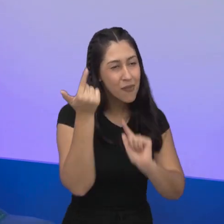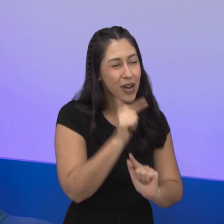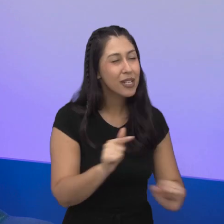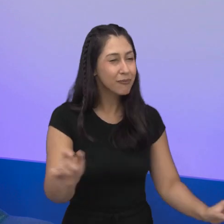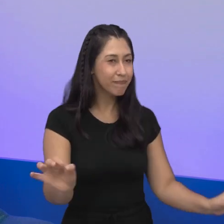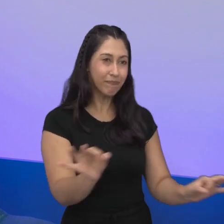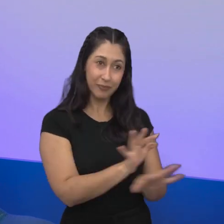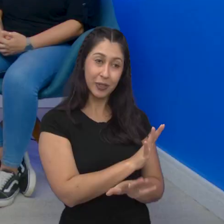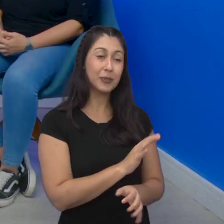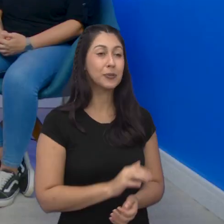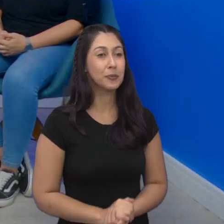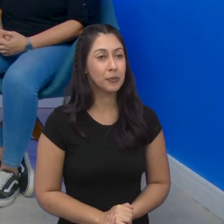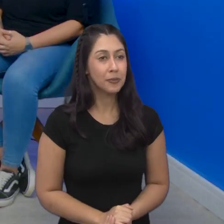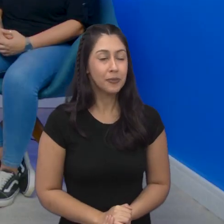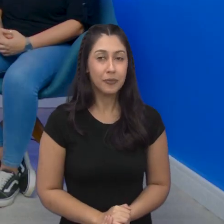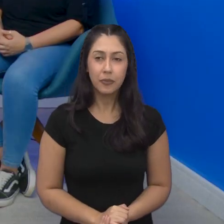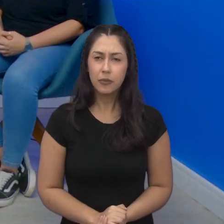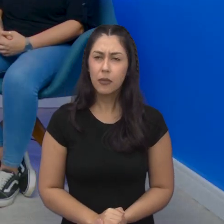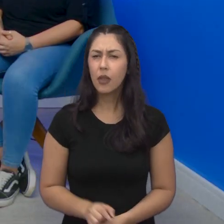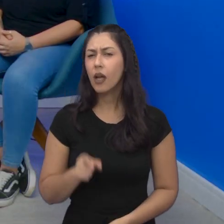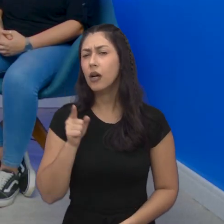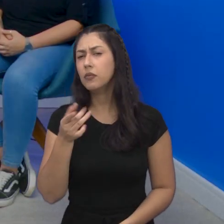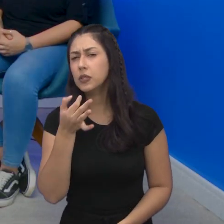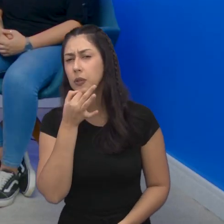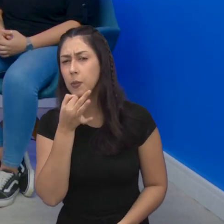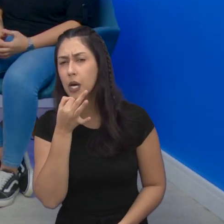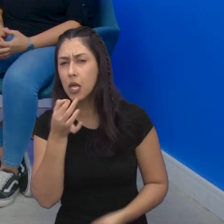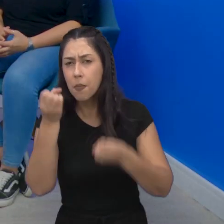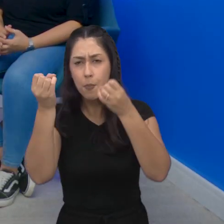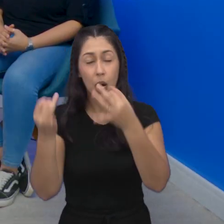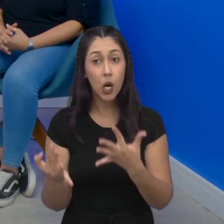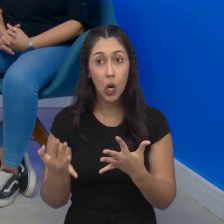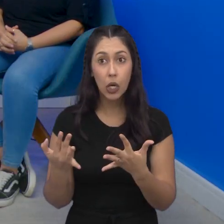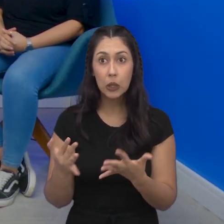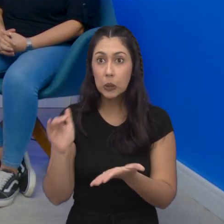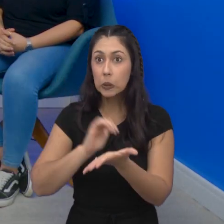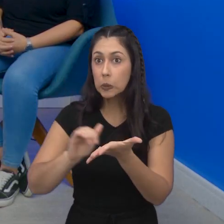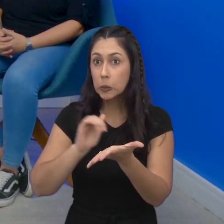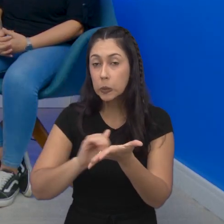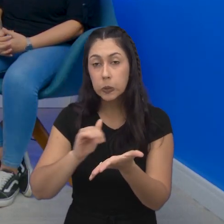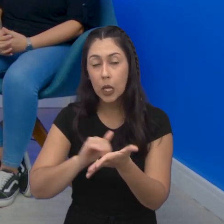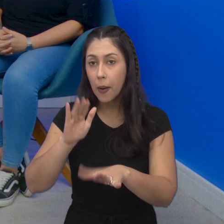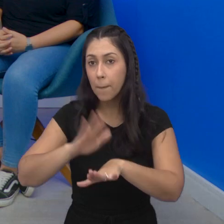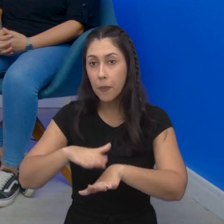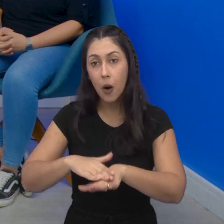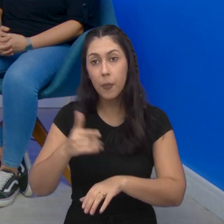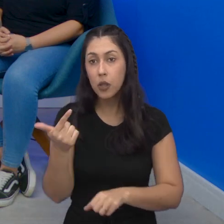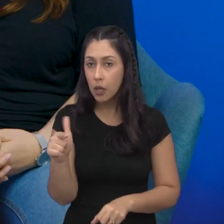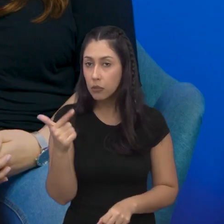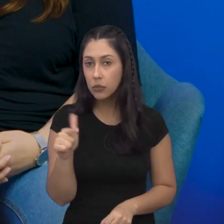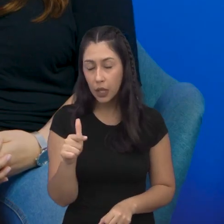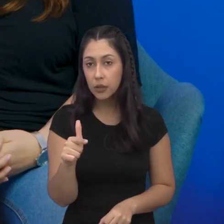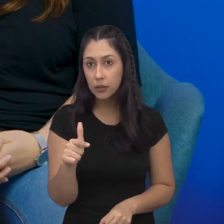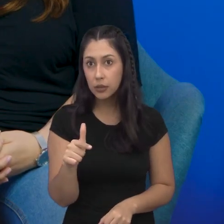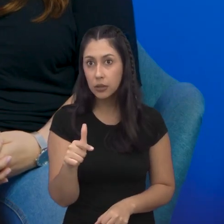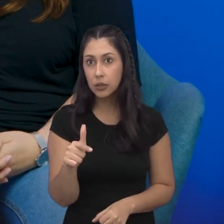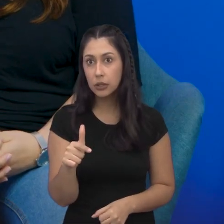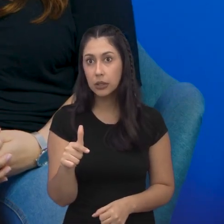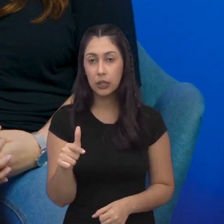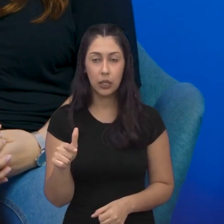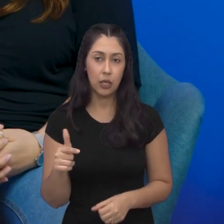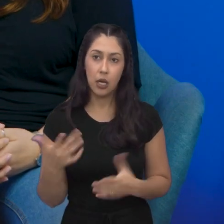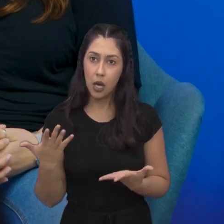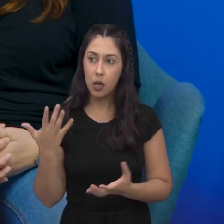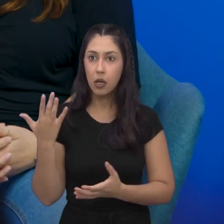do ano aconteça. E, William, você comentou a respeito dessa questão de não ter um secretariado do G20, né, de ser composto ali